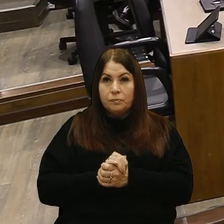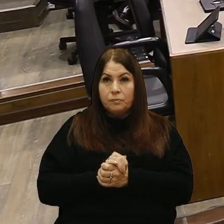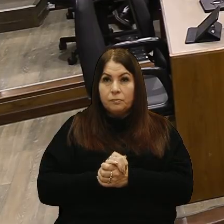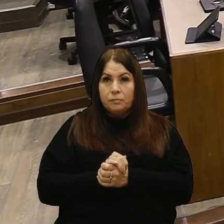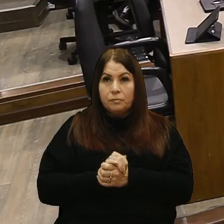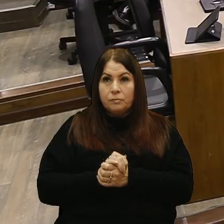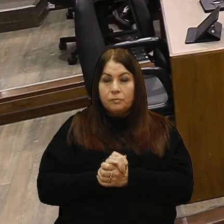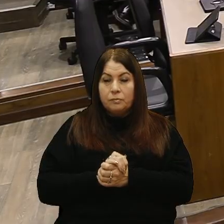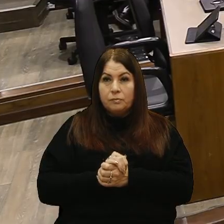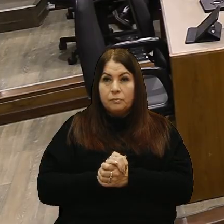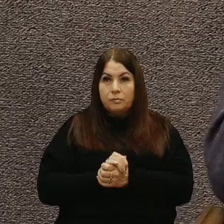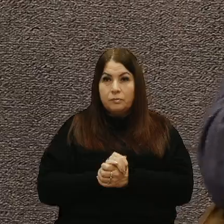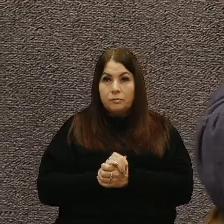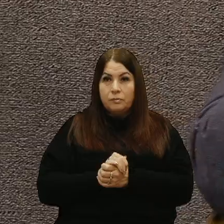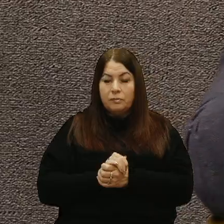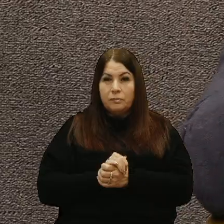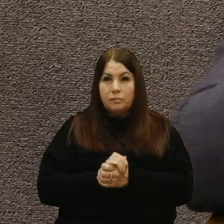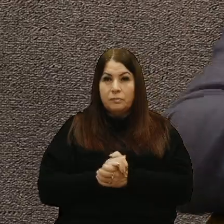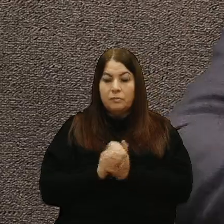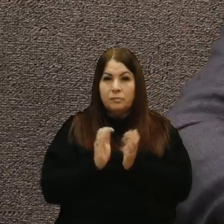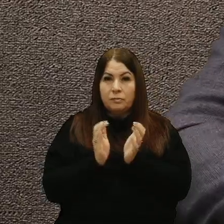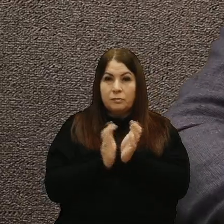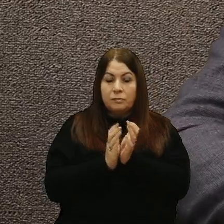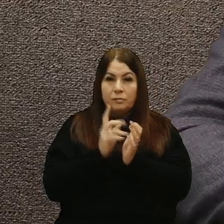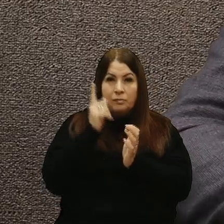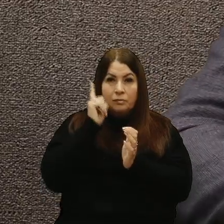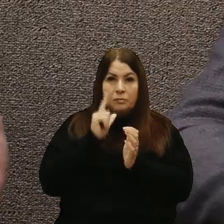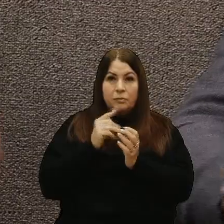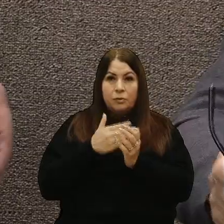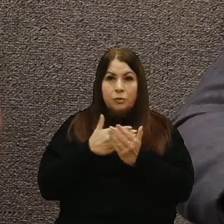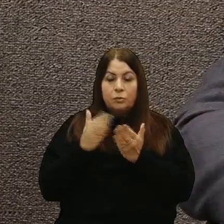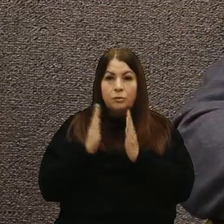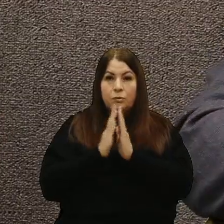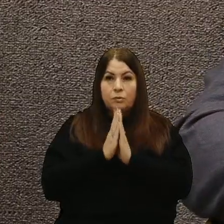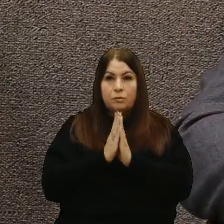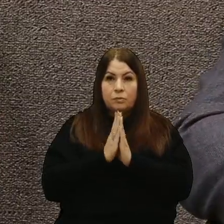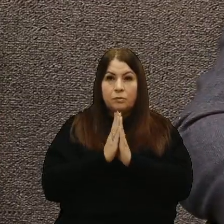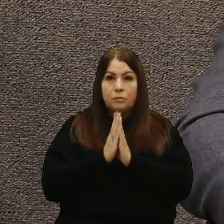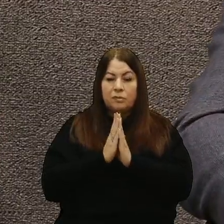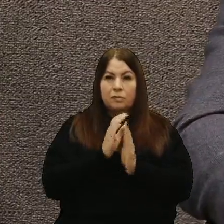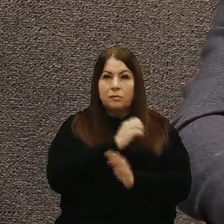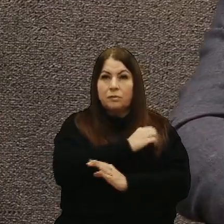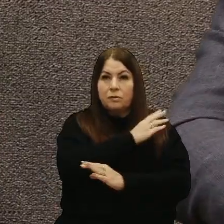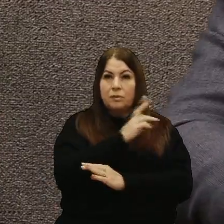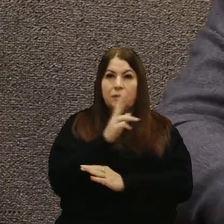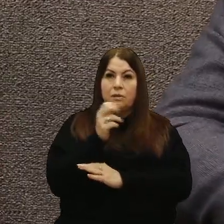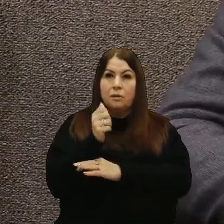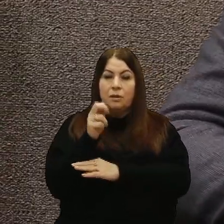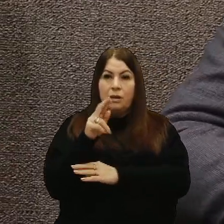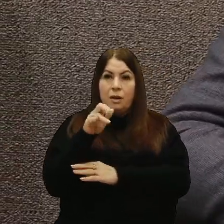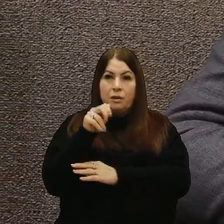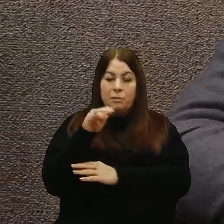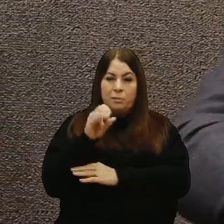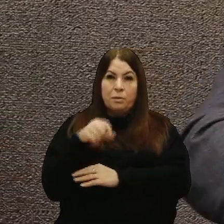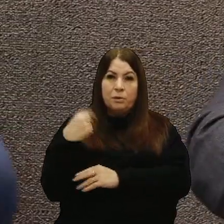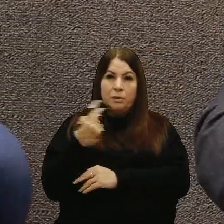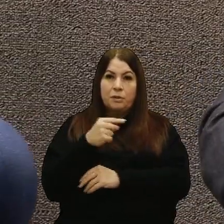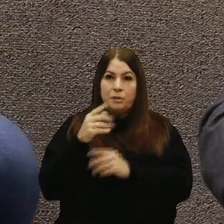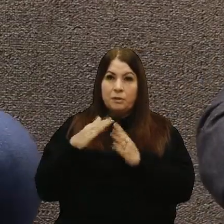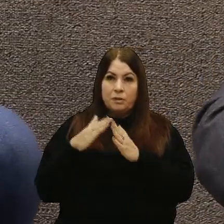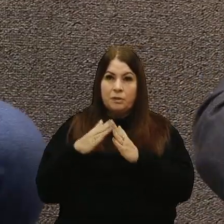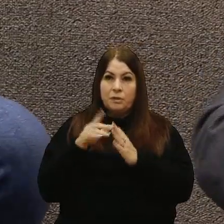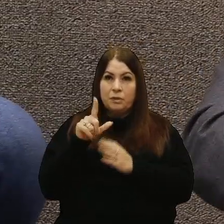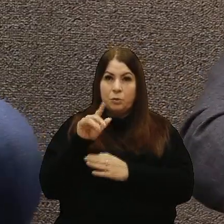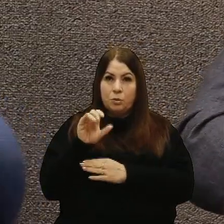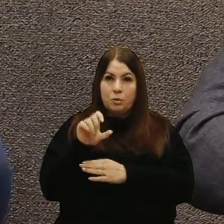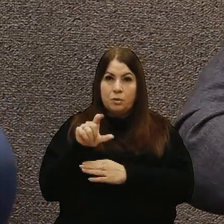Nobre colega Lucas, já comecei a rezar, viu? Depois da vinda do Tenente Armando aqui nesta casa semana passada, o El Niño